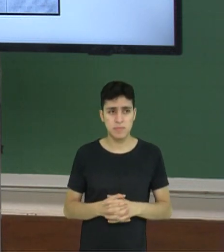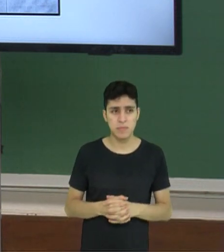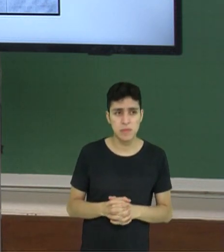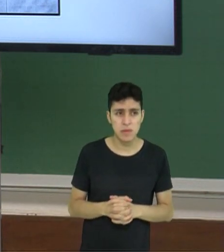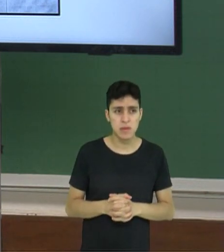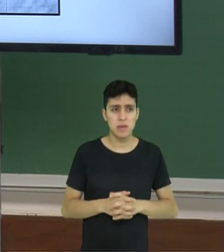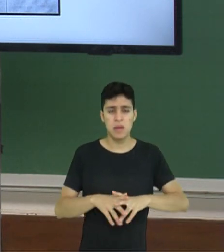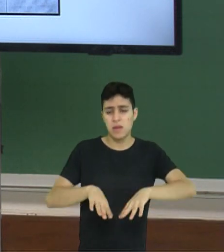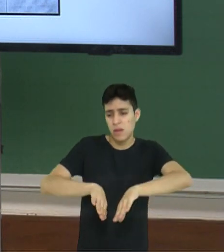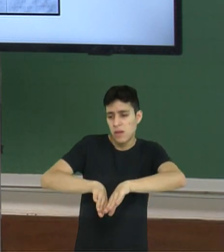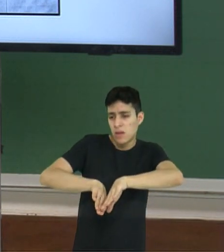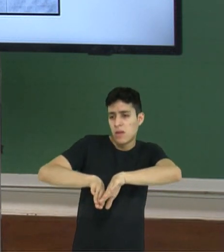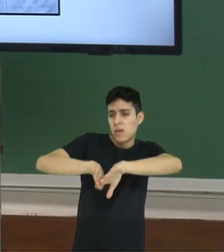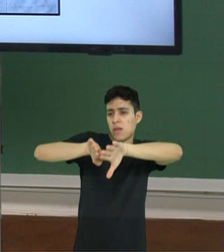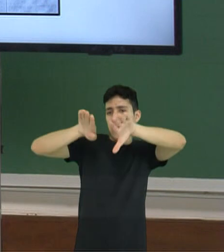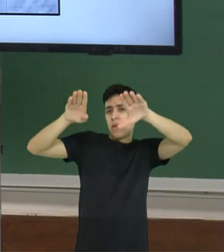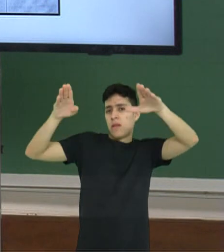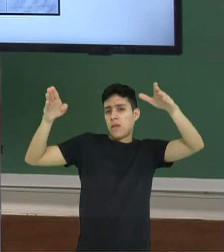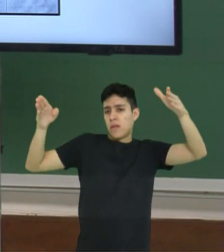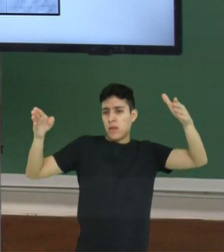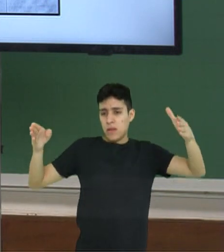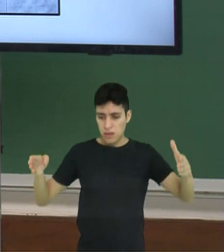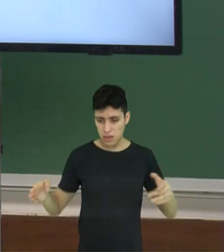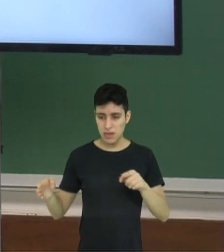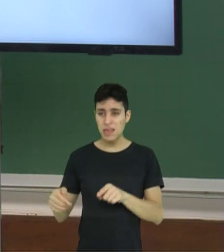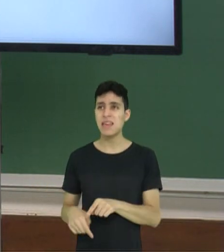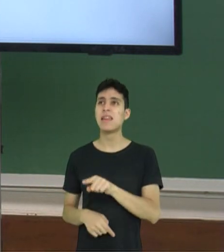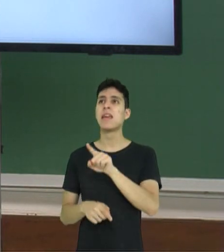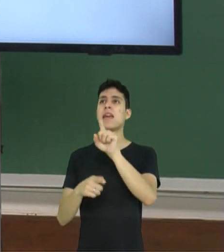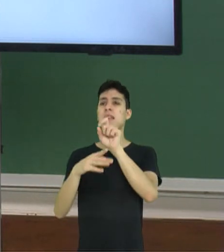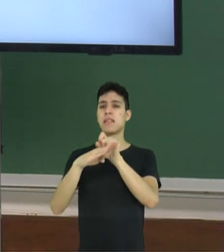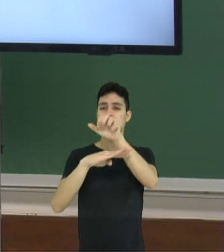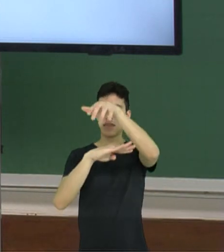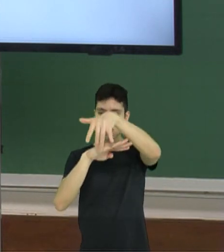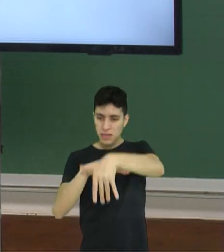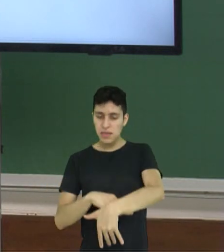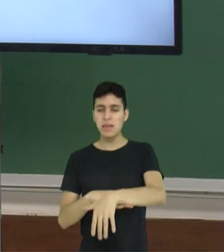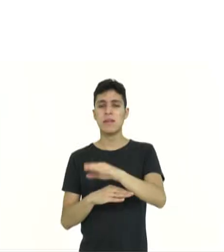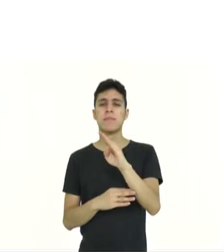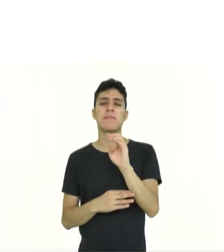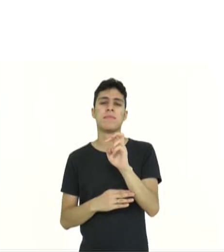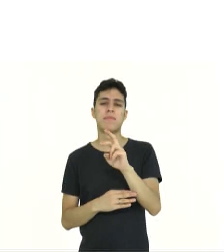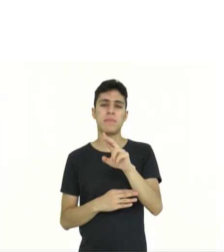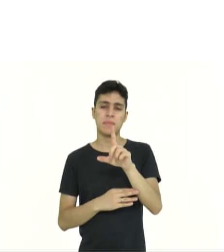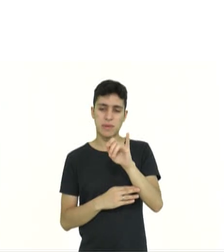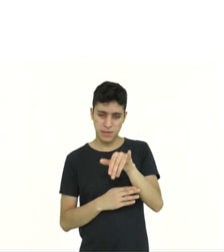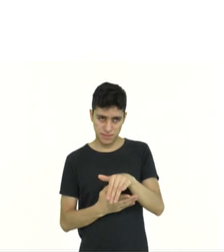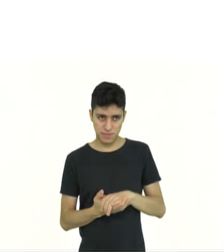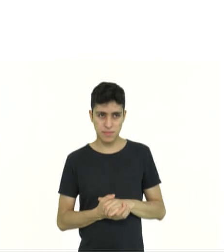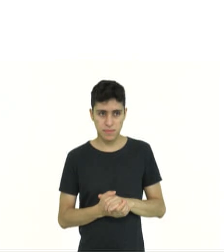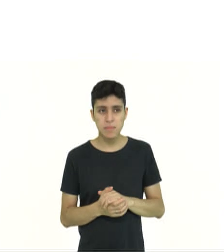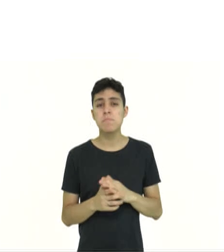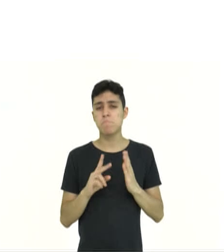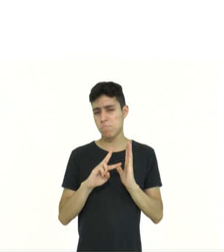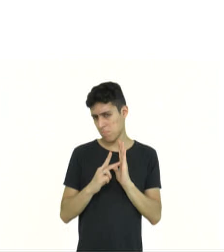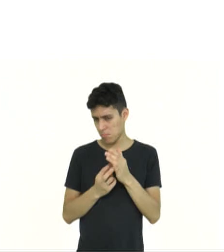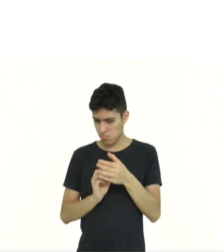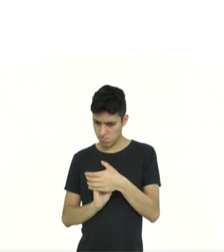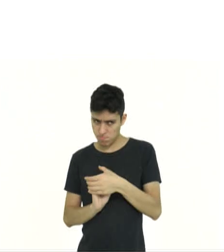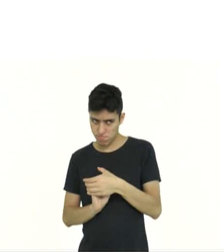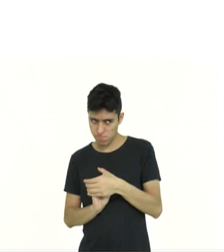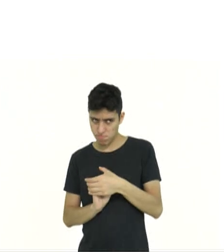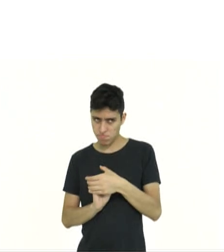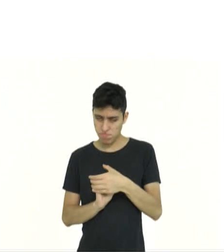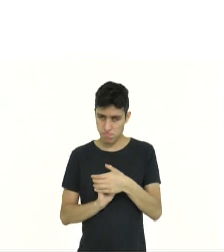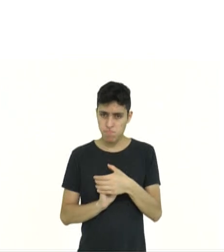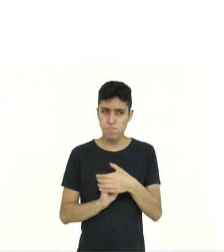montes aqui formam o vulcão Berlim. A gente vai ver como funciona. É um grande vulcão, é um estratovulcão, que é aquele vulcão